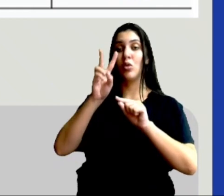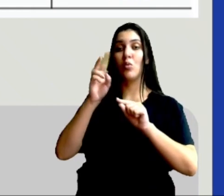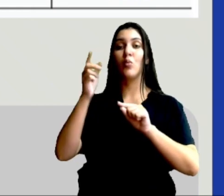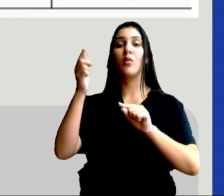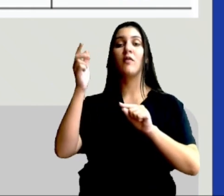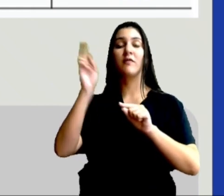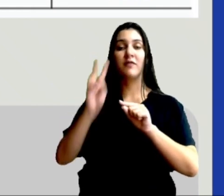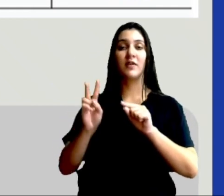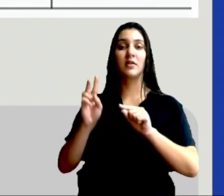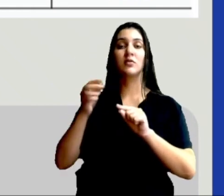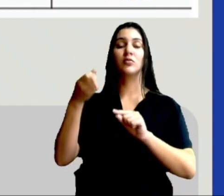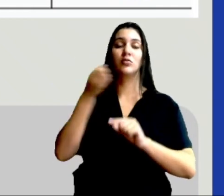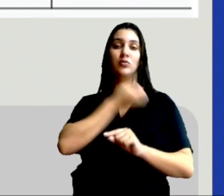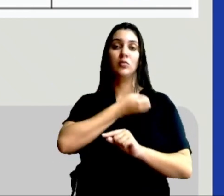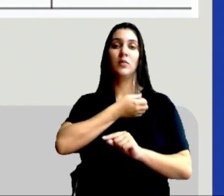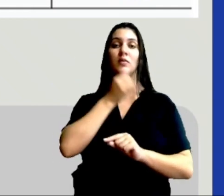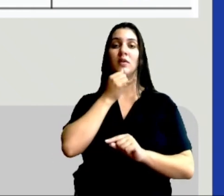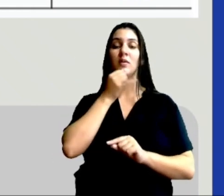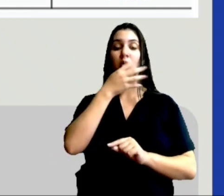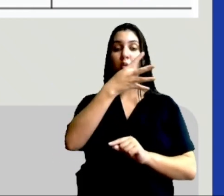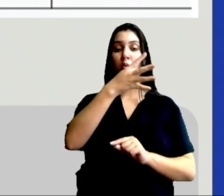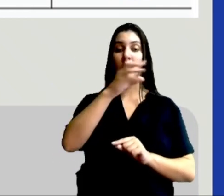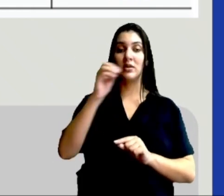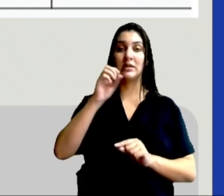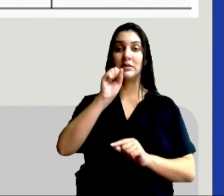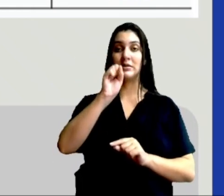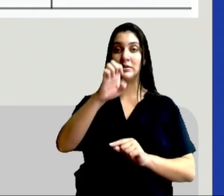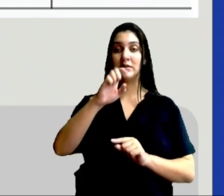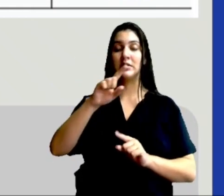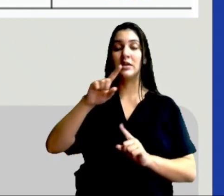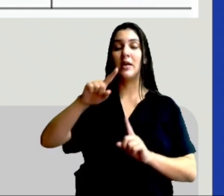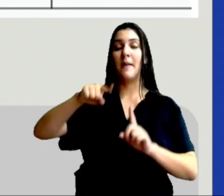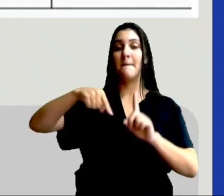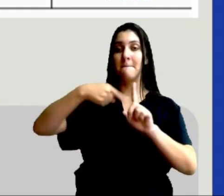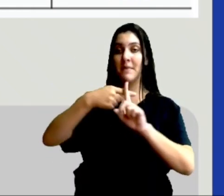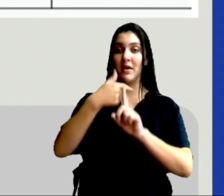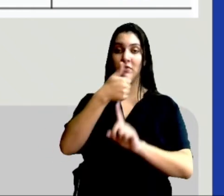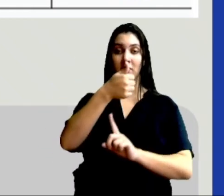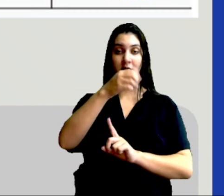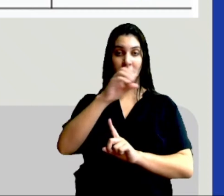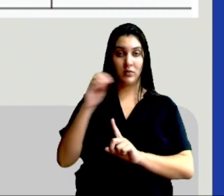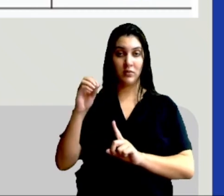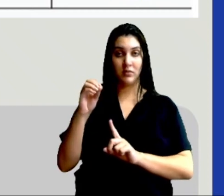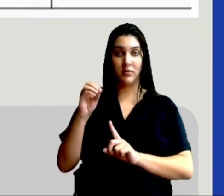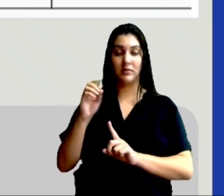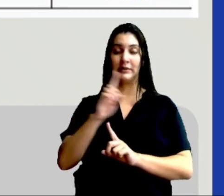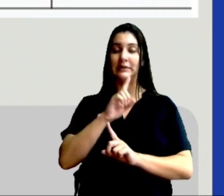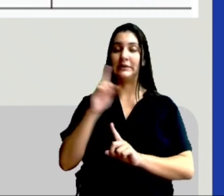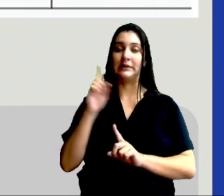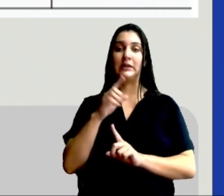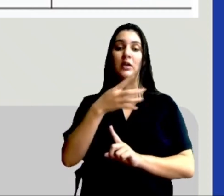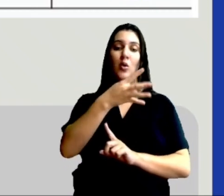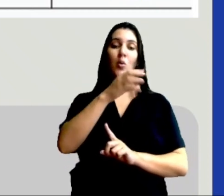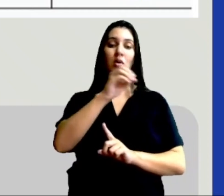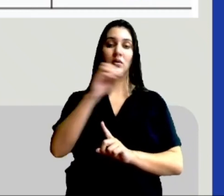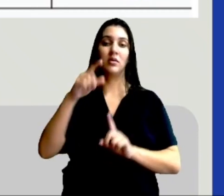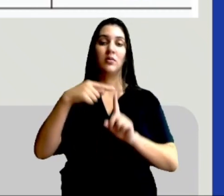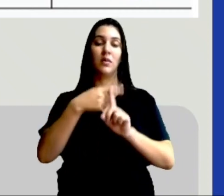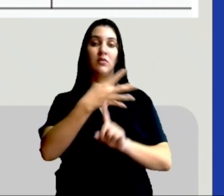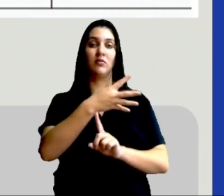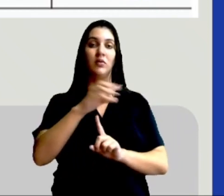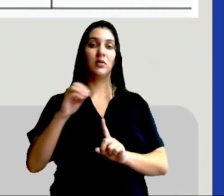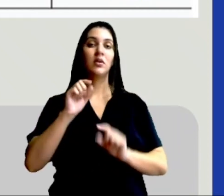isso? 400 aqui, se eu dobrar esse valor, vai me dar 1.200? Não. 400 mais